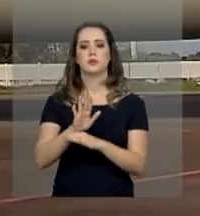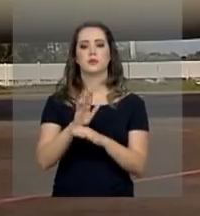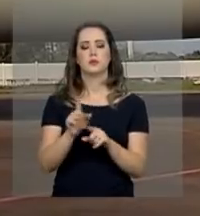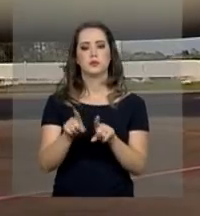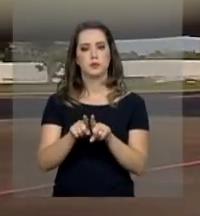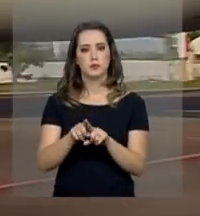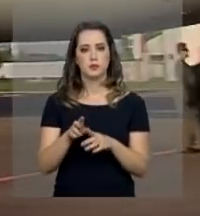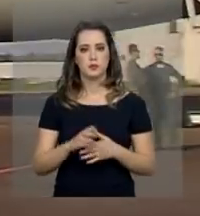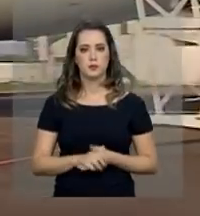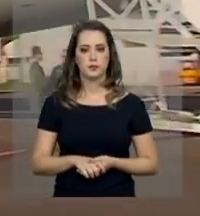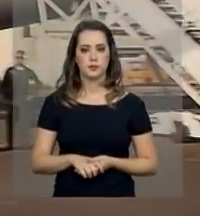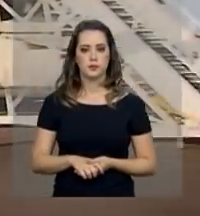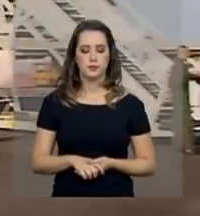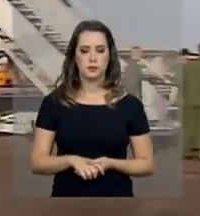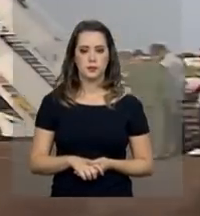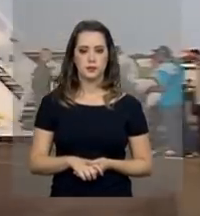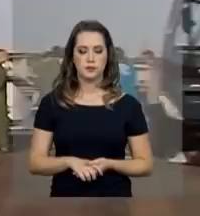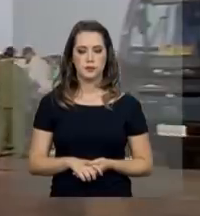eles.